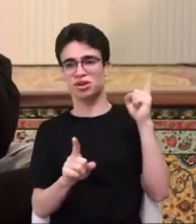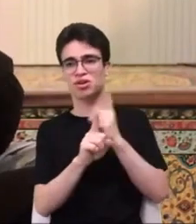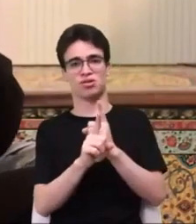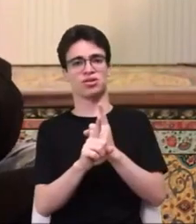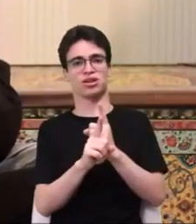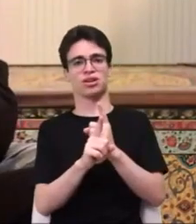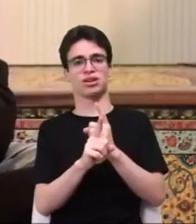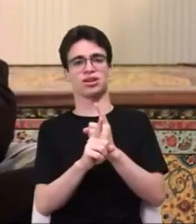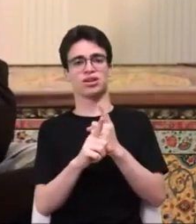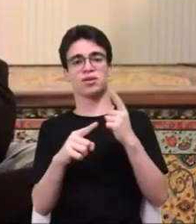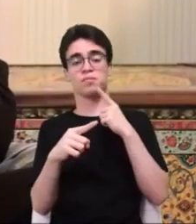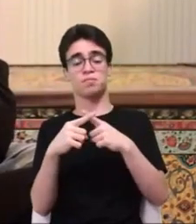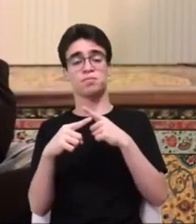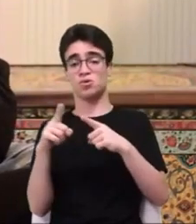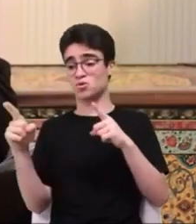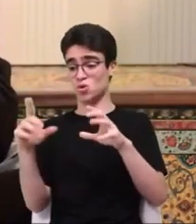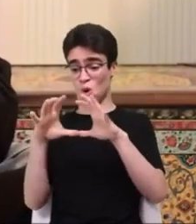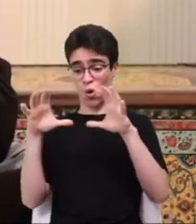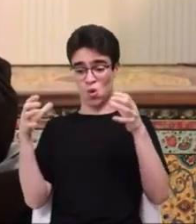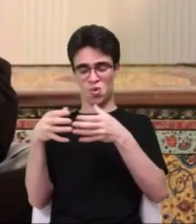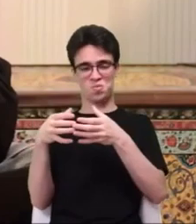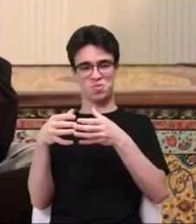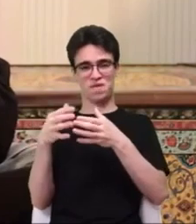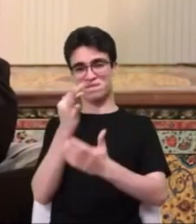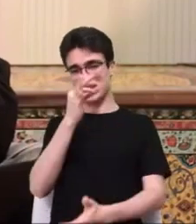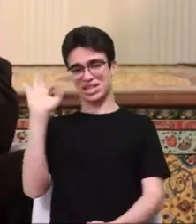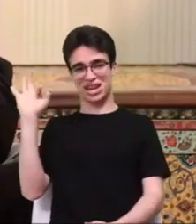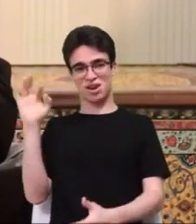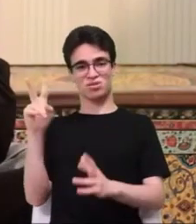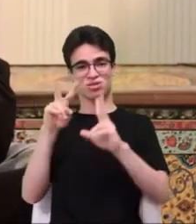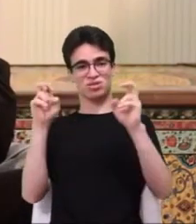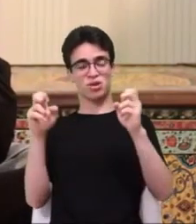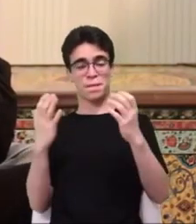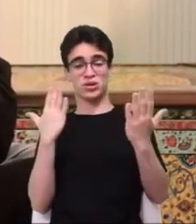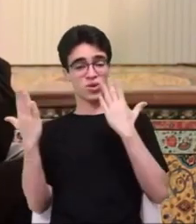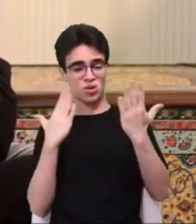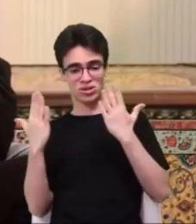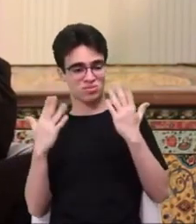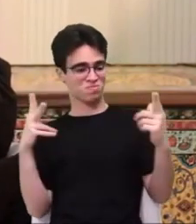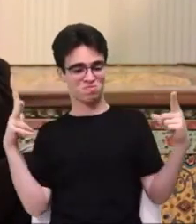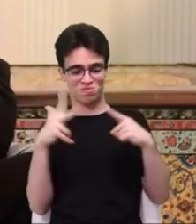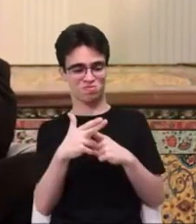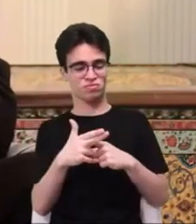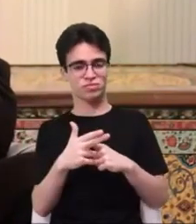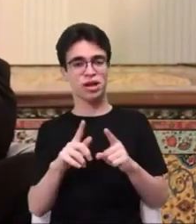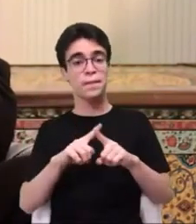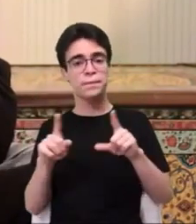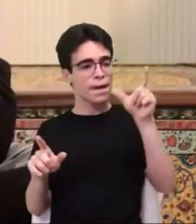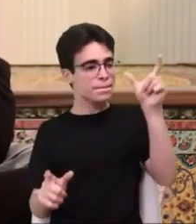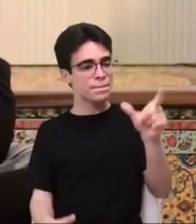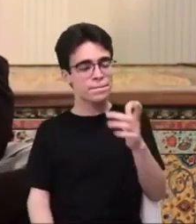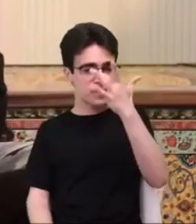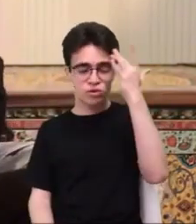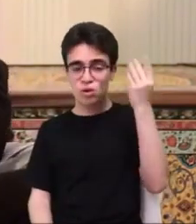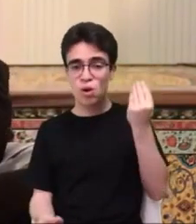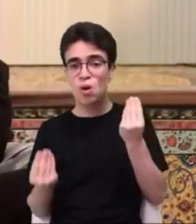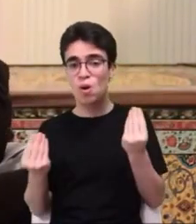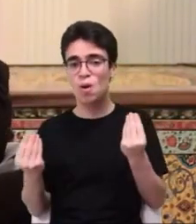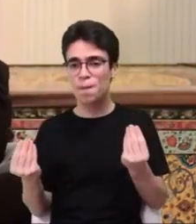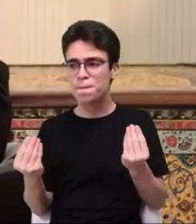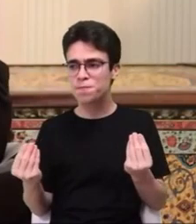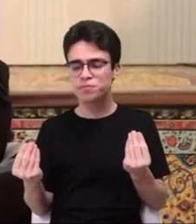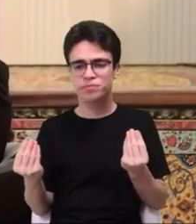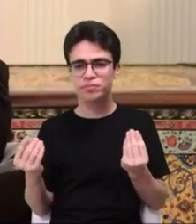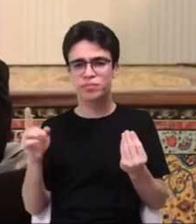Federal de Psicologia fechou as portas. Essas pessoas, elas são definidas como